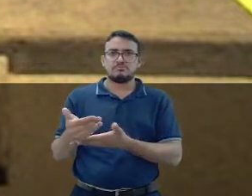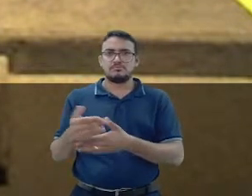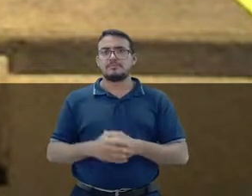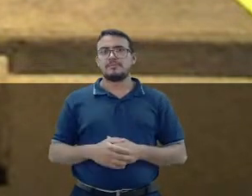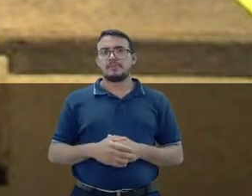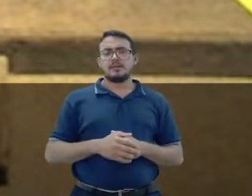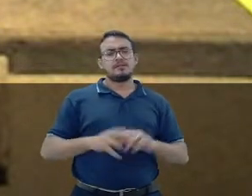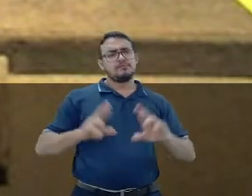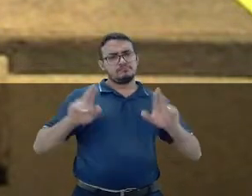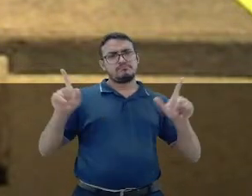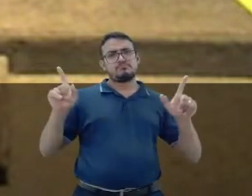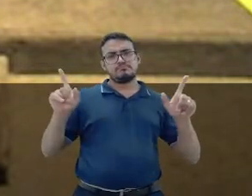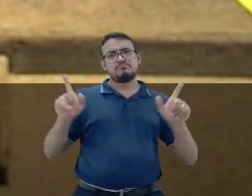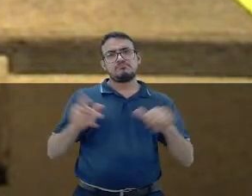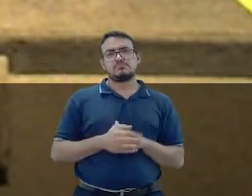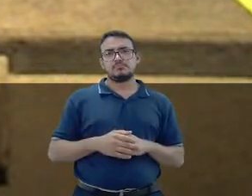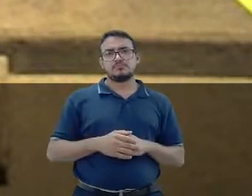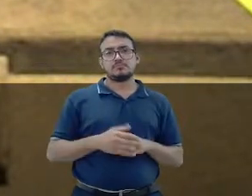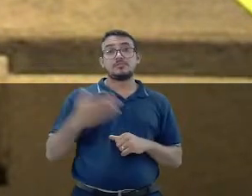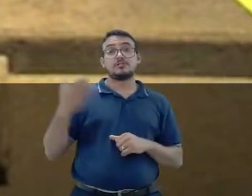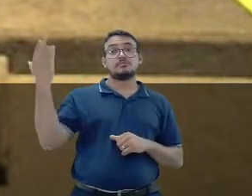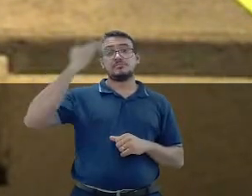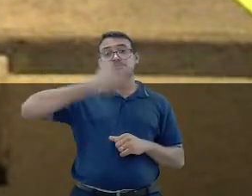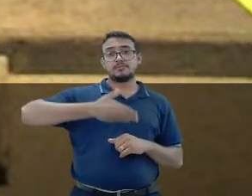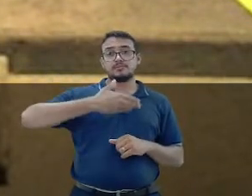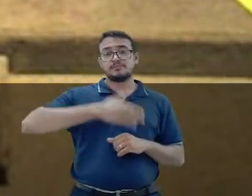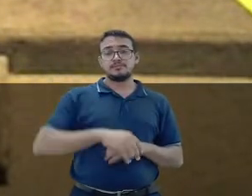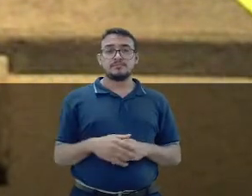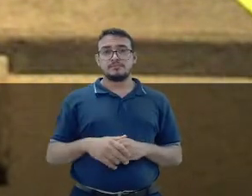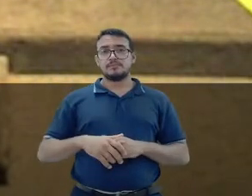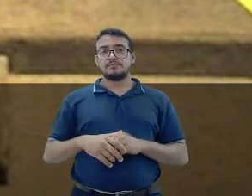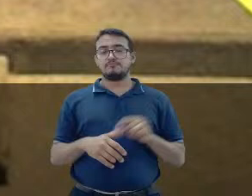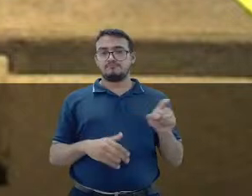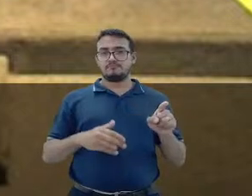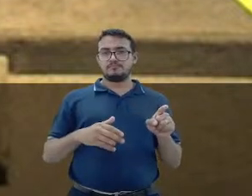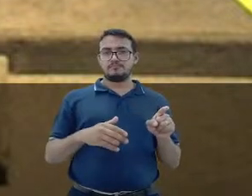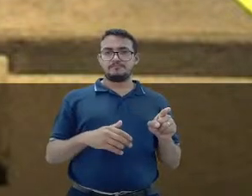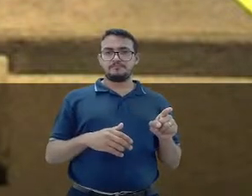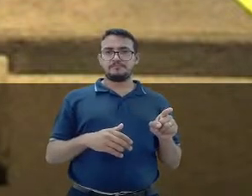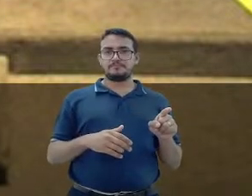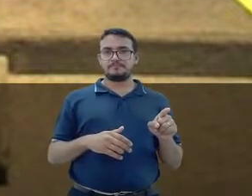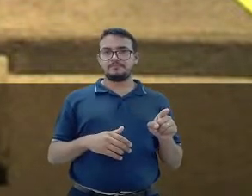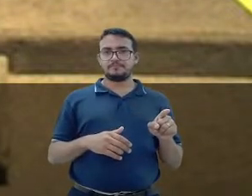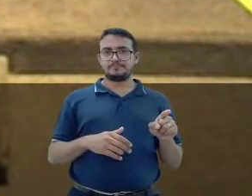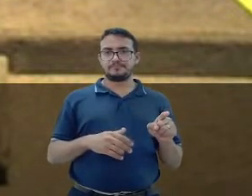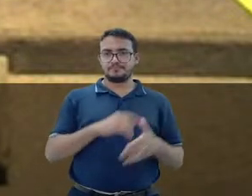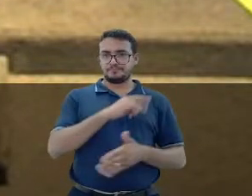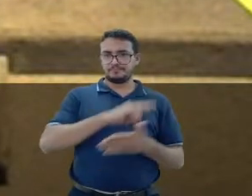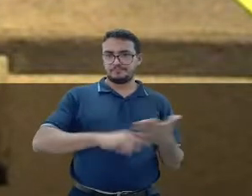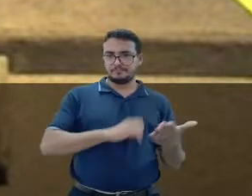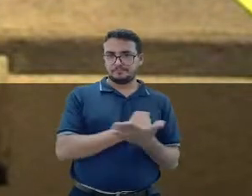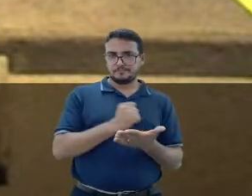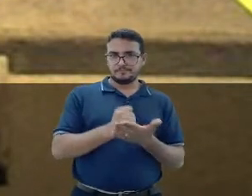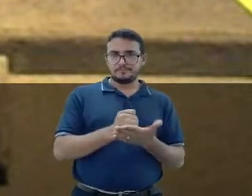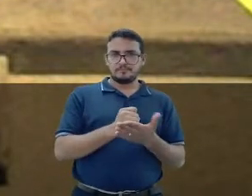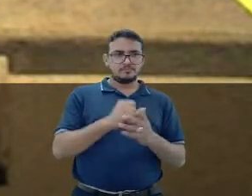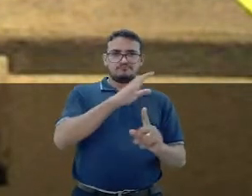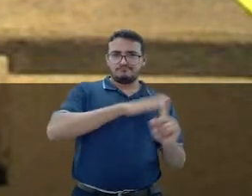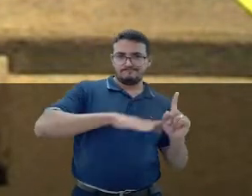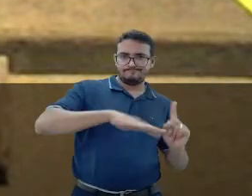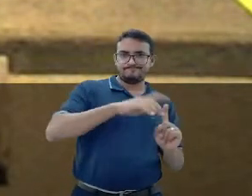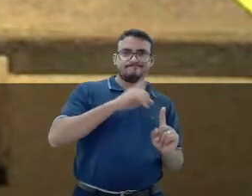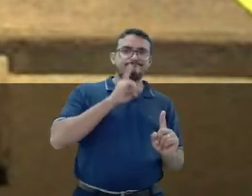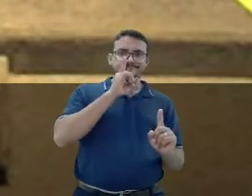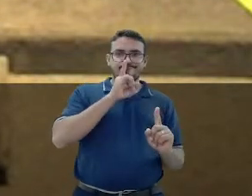E aí fica comprovado, pela prova produzida no laudo de insalubridade, que ele nunca